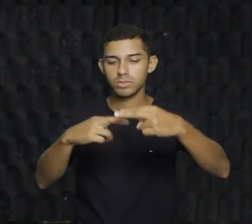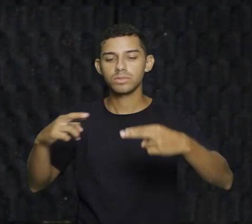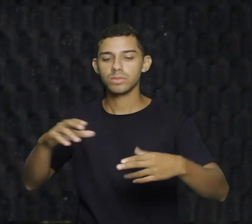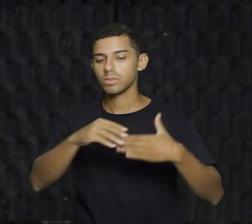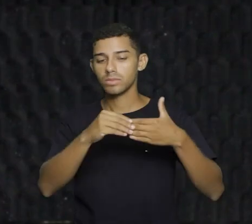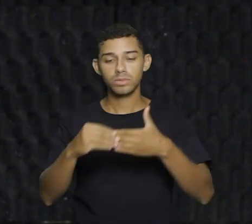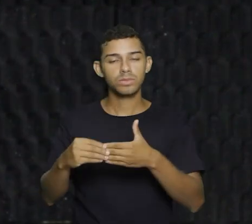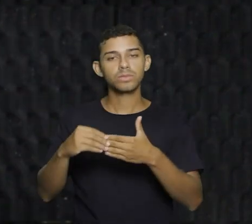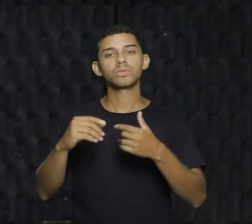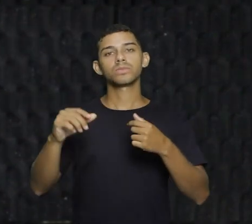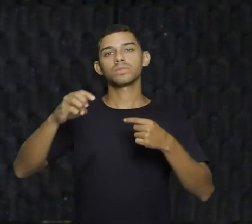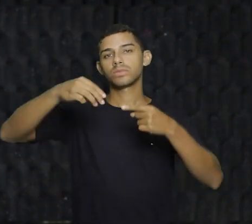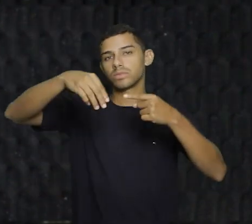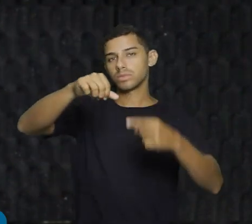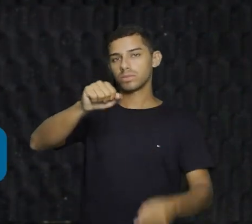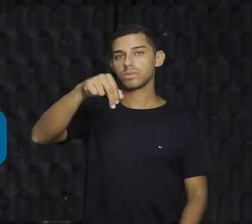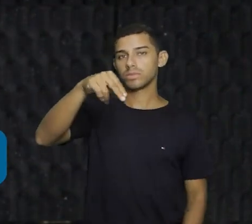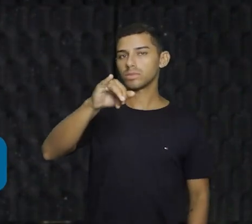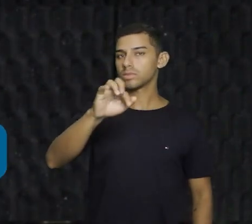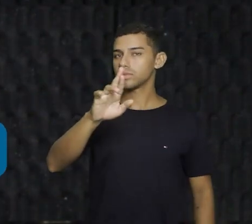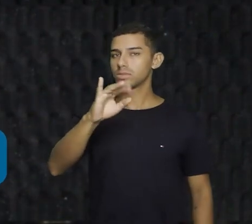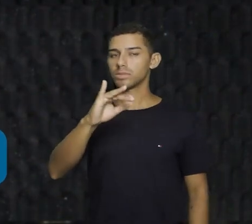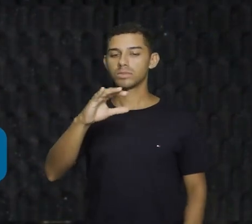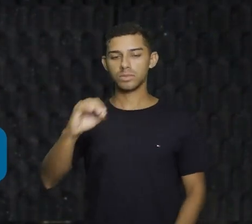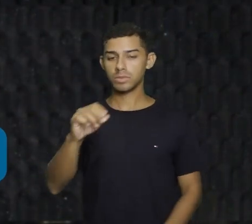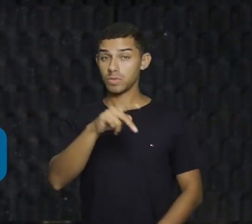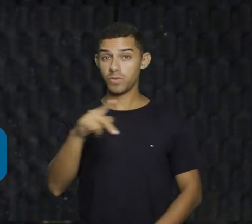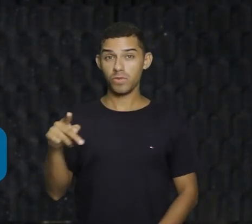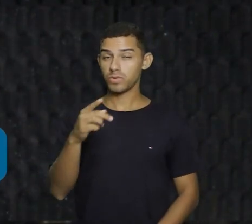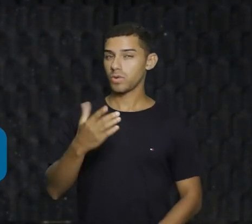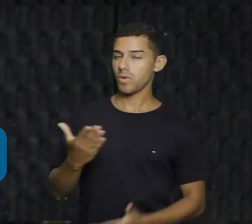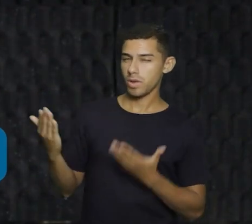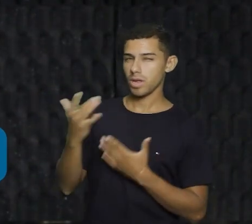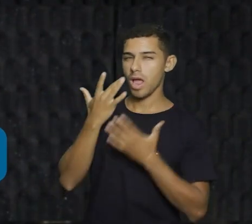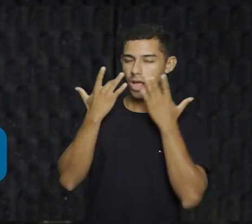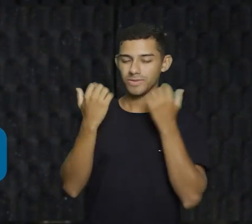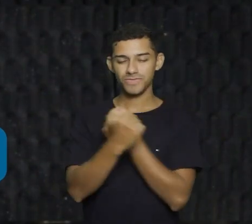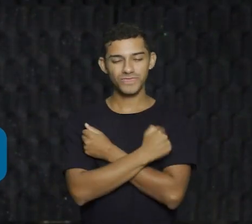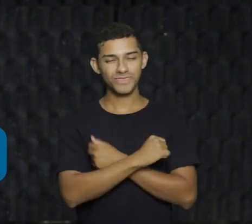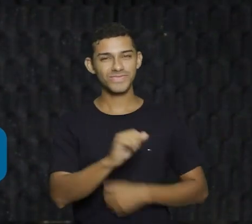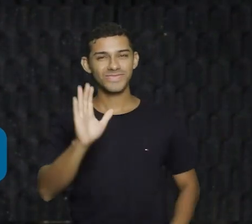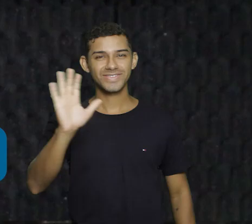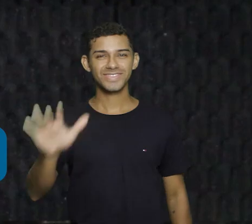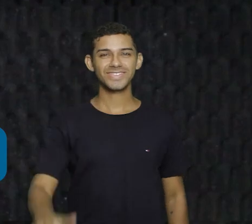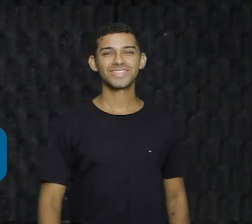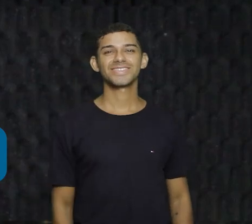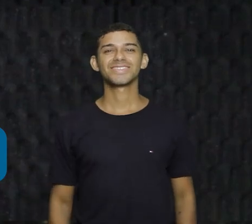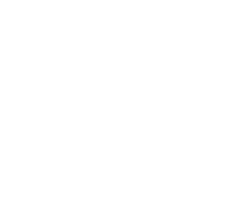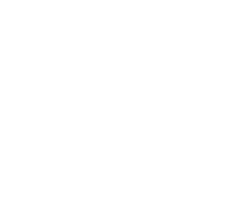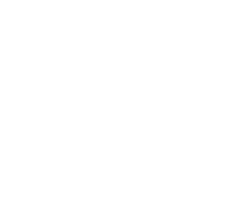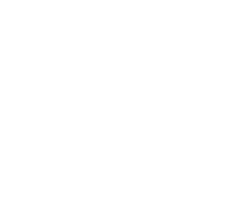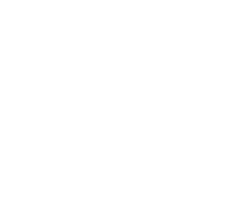vir depois, que é o maneirismo e o barroco. Professor Marcos Domingos, professor de arte. Um abraço. Fui.